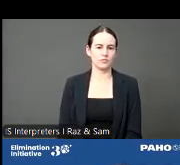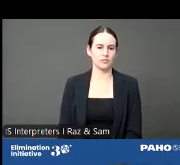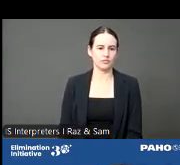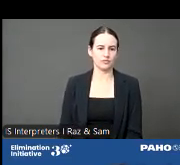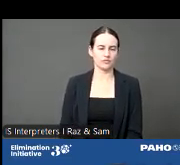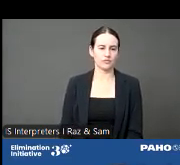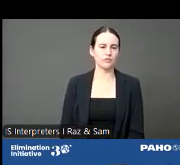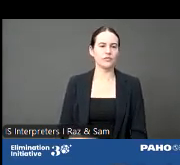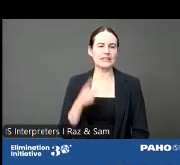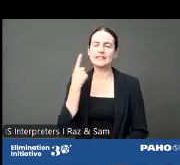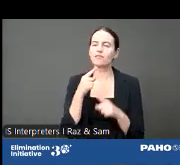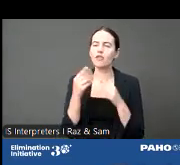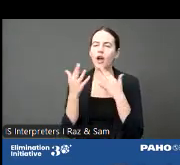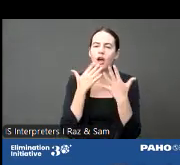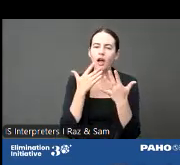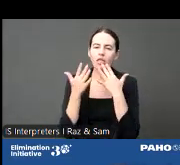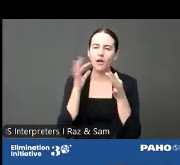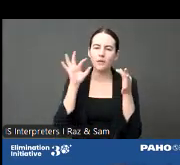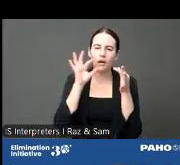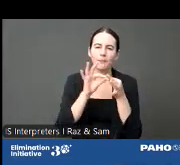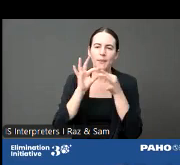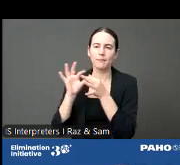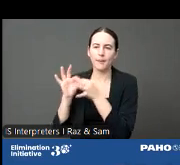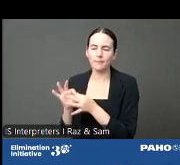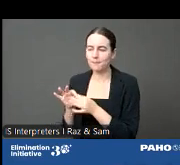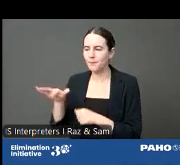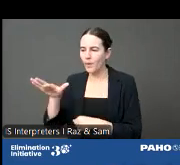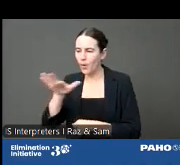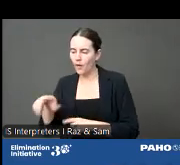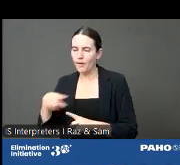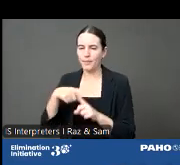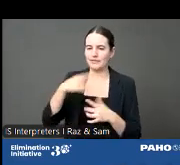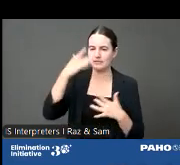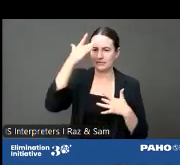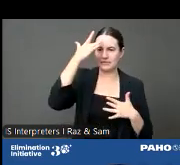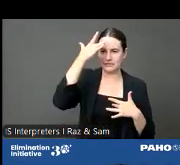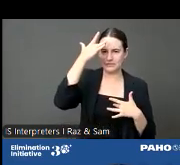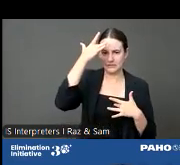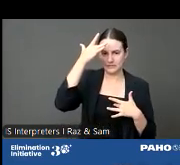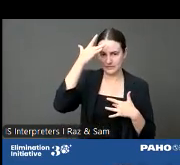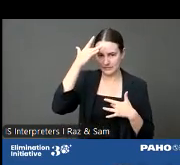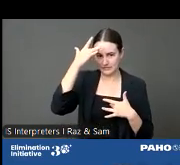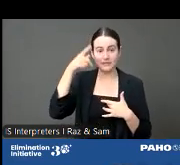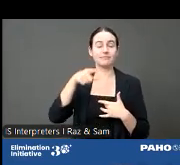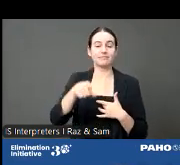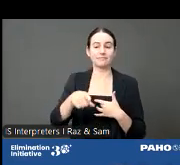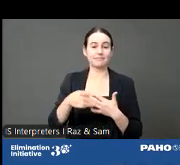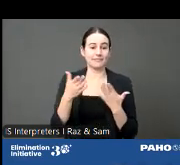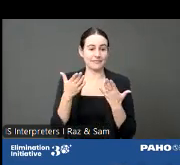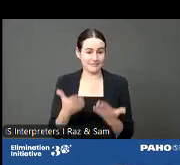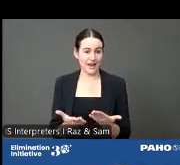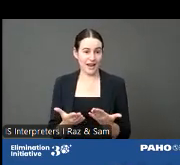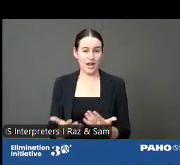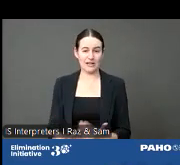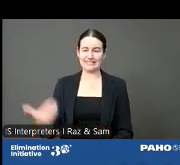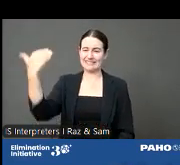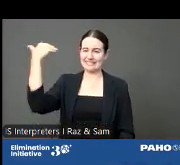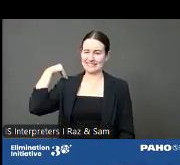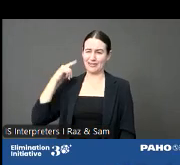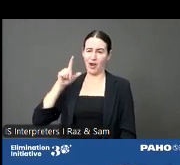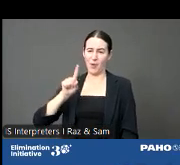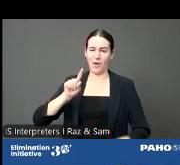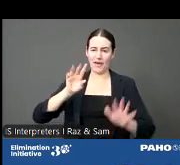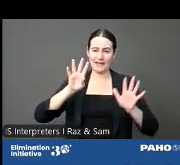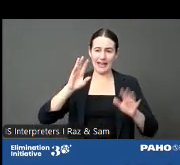uma enorme história de disseminação e eliminação dessas doenças. Vocês podem ver a situação desde 1900,